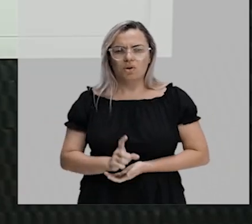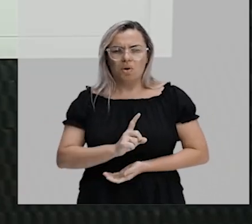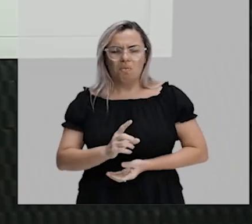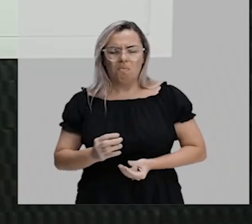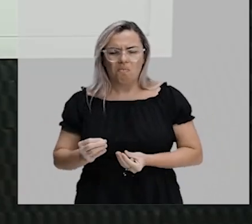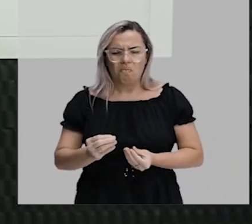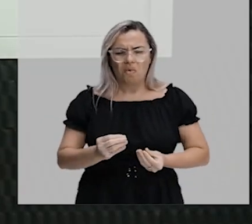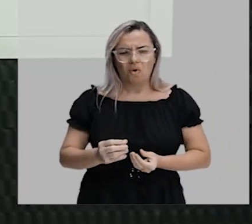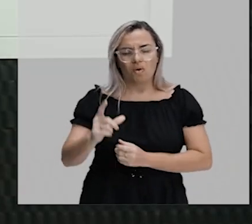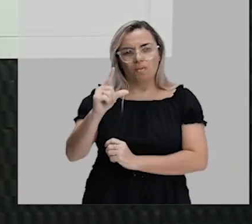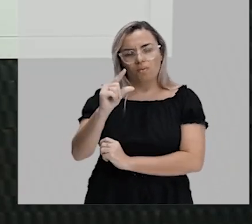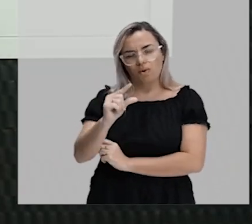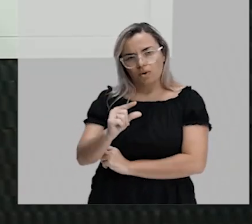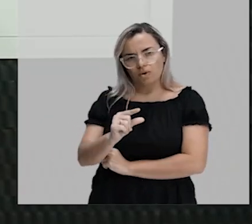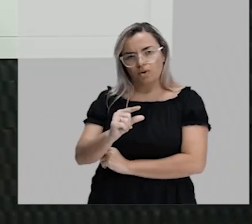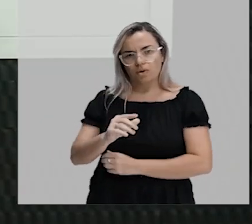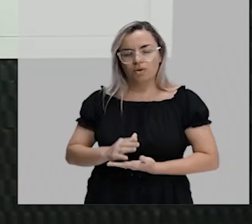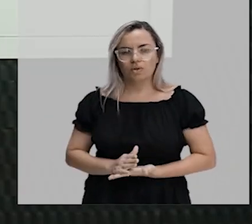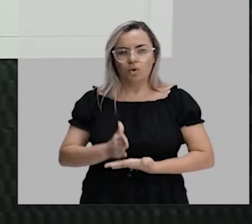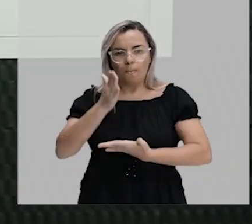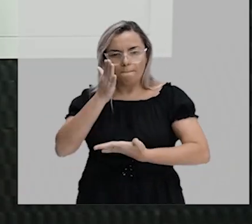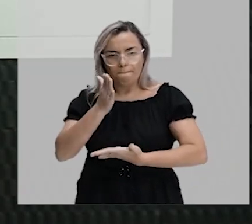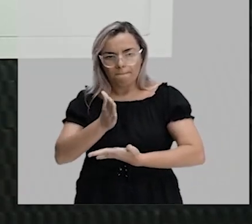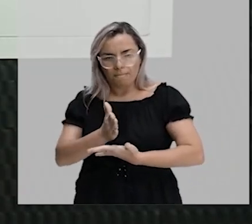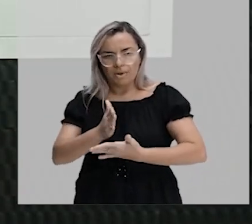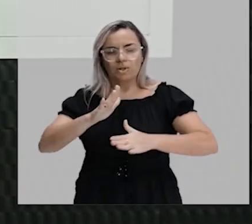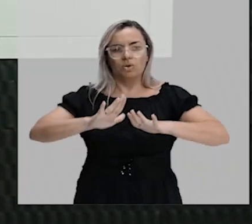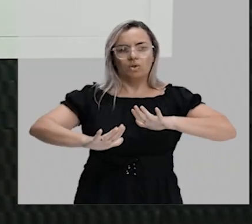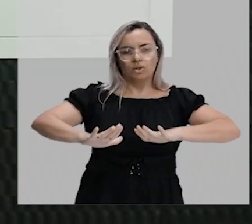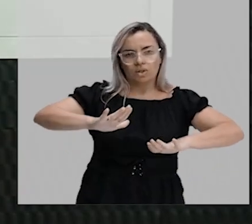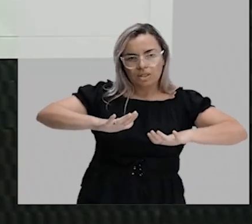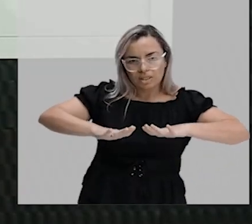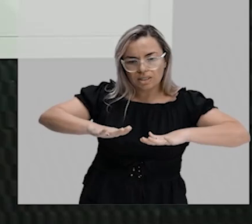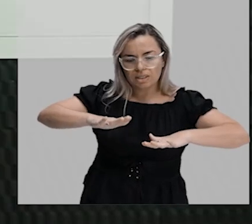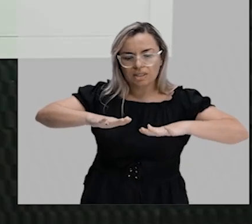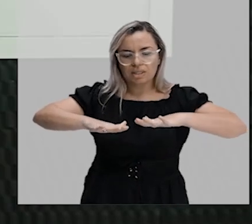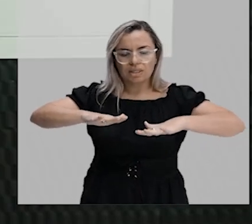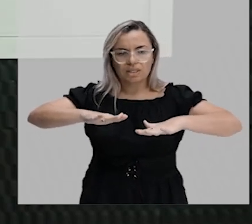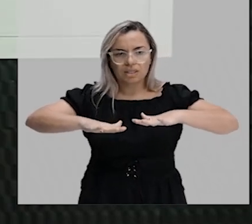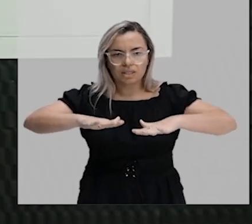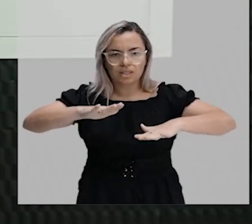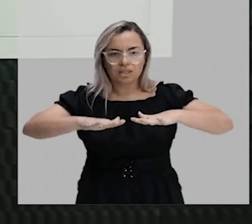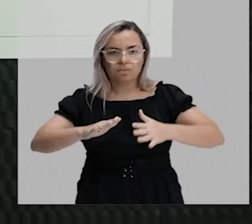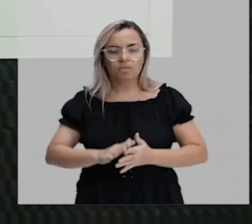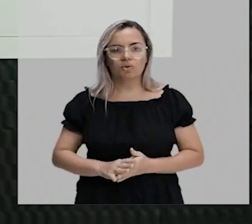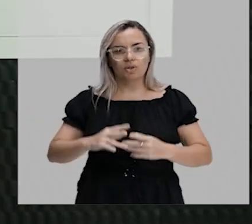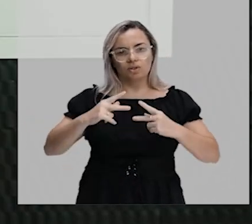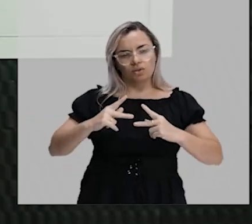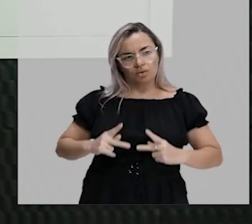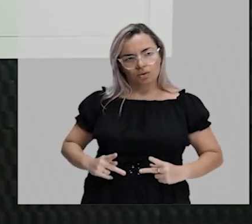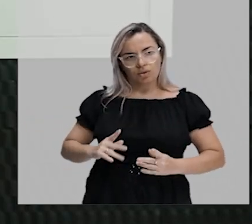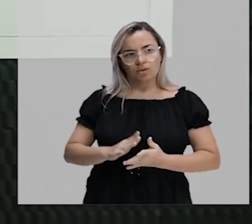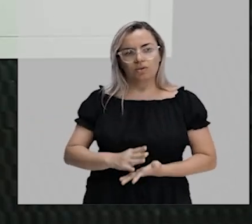nem pouco no meio, tá? É muito conhecido isso em Aristóteles, você não pode